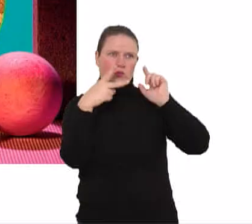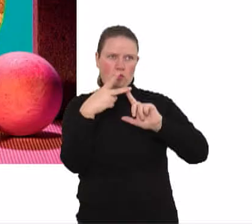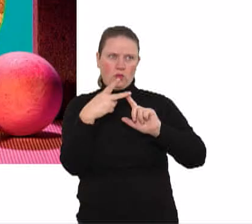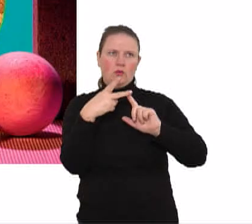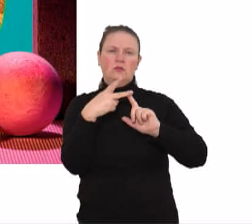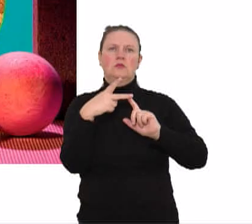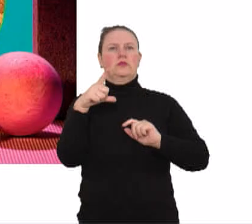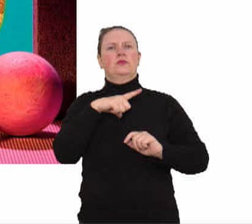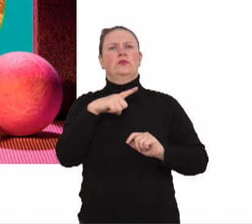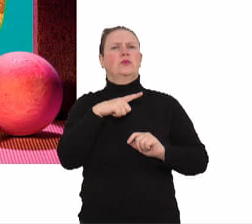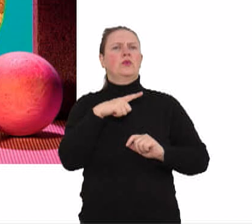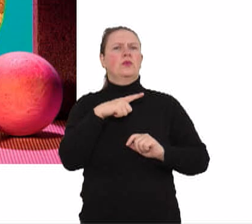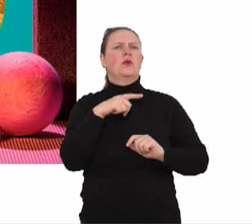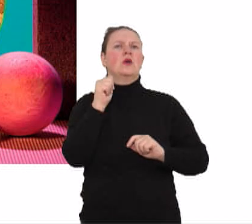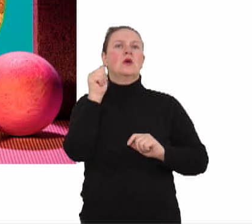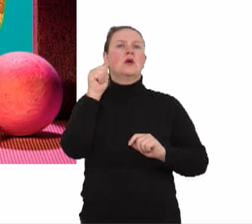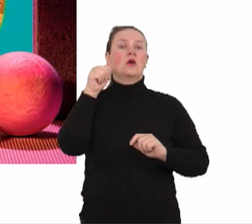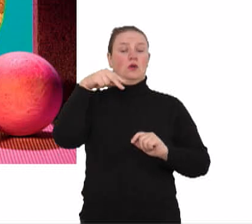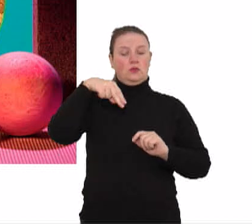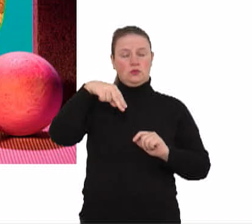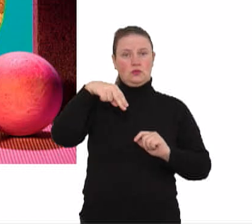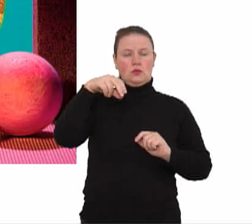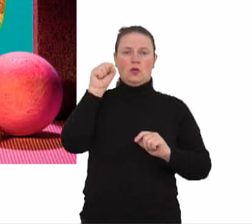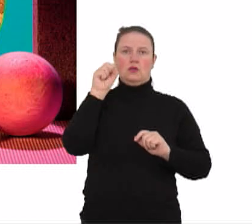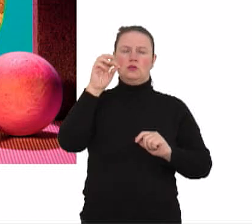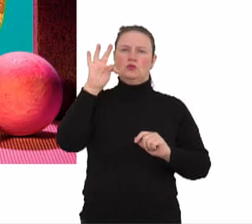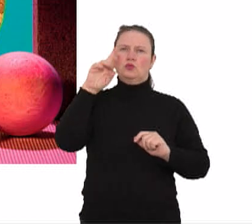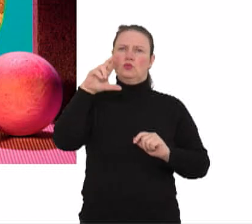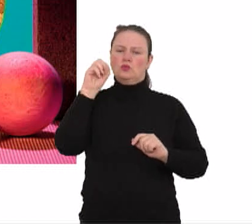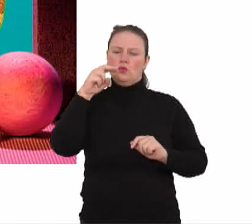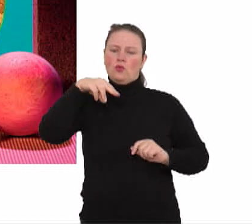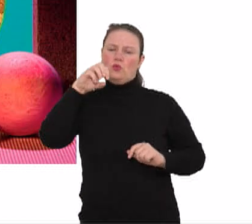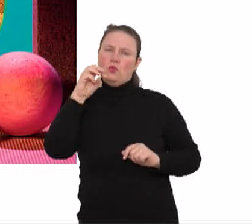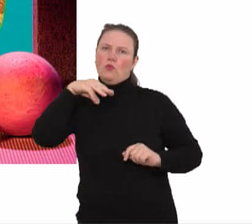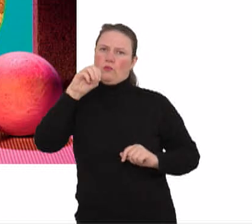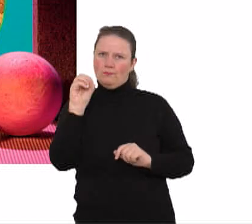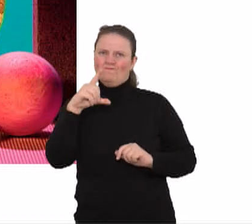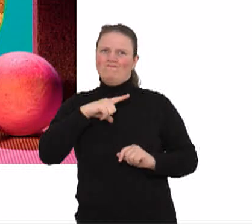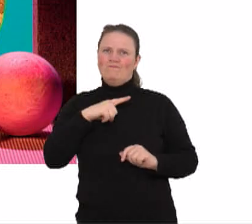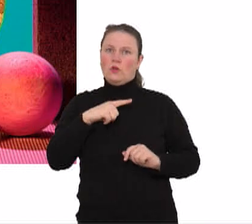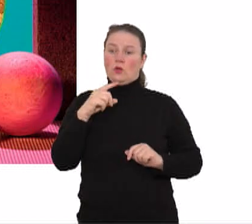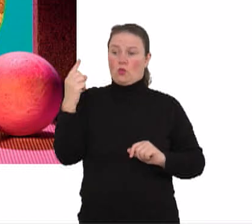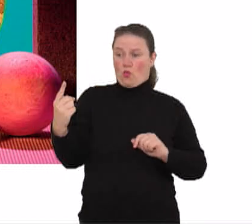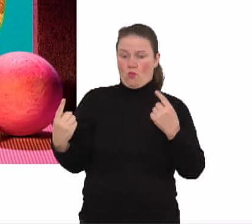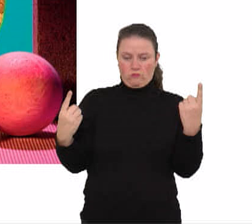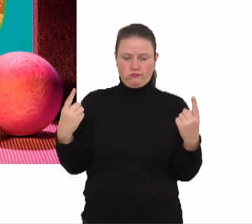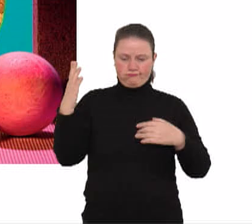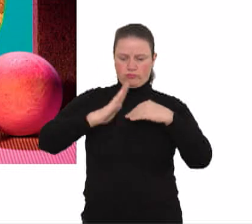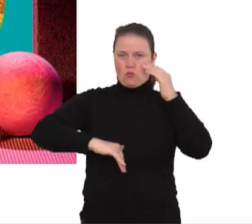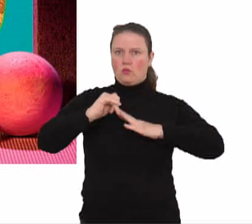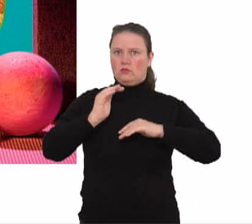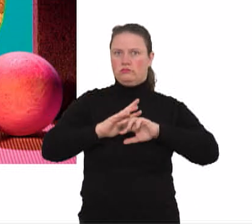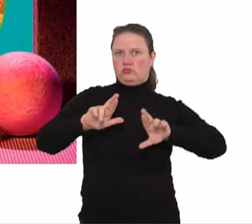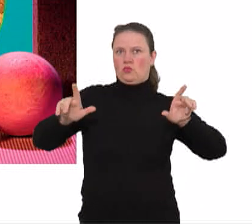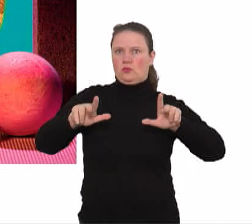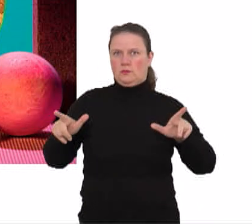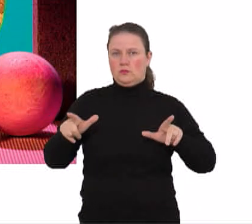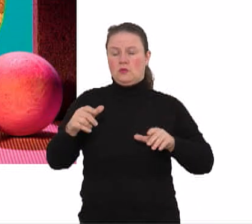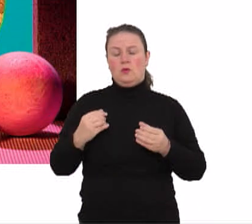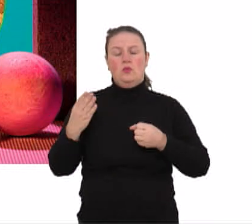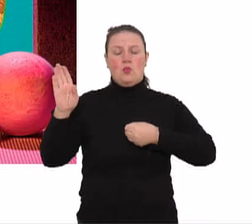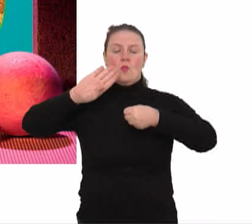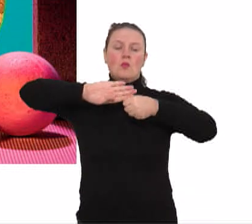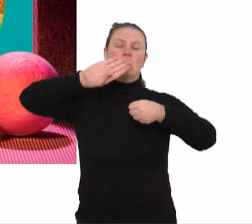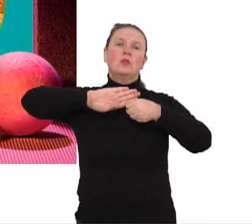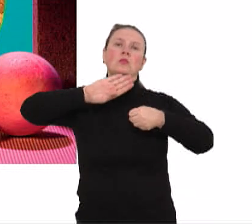poucos beijos, astrônomos e astrólogos ganham a vida com fenômenos do céu. Com raízes na Babilônia,